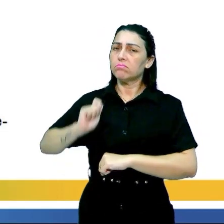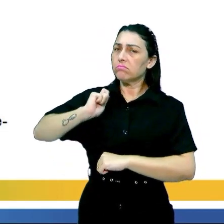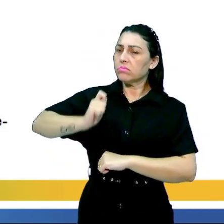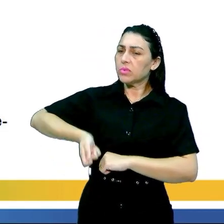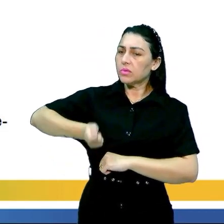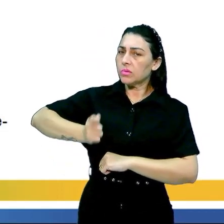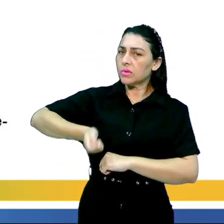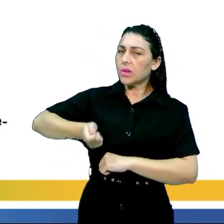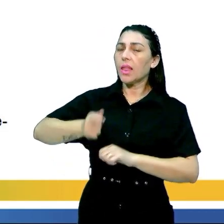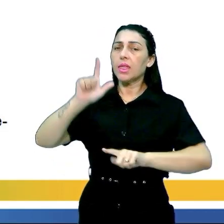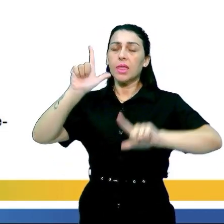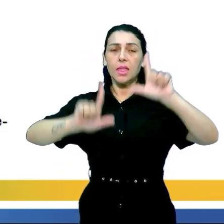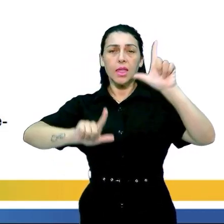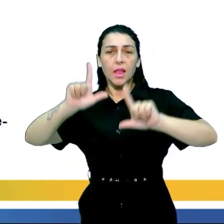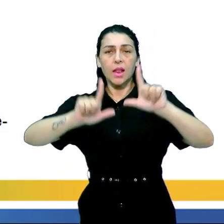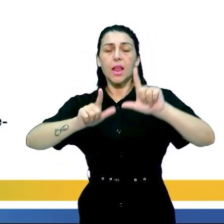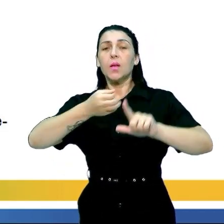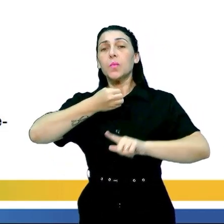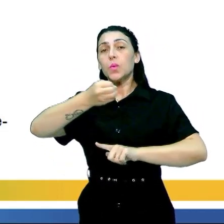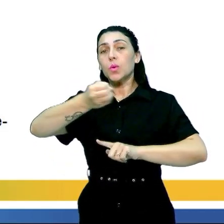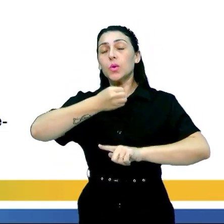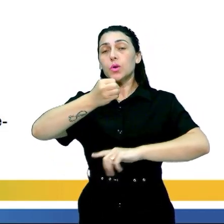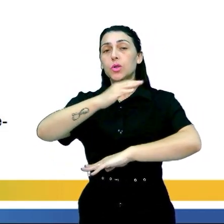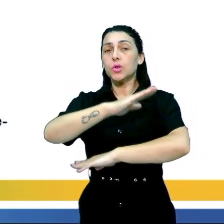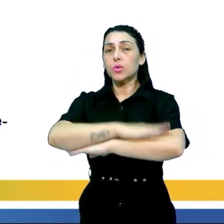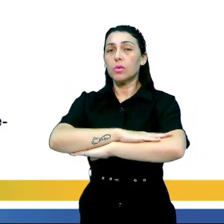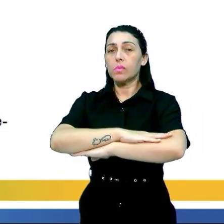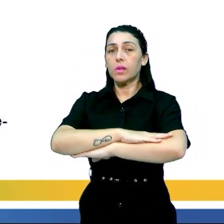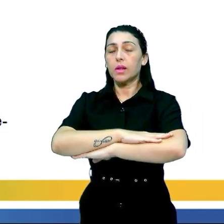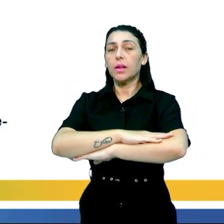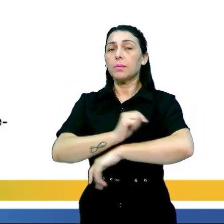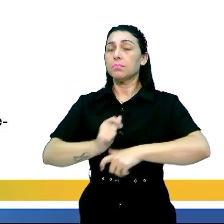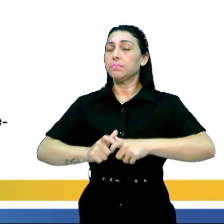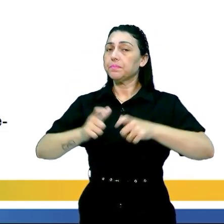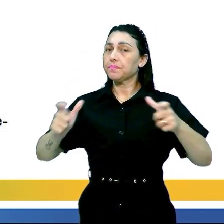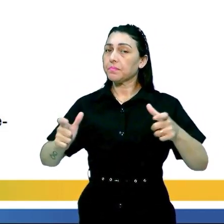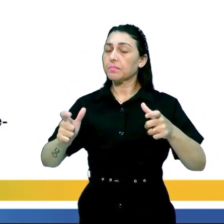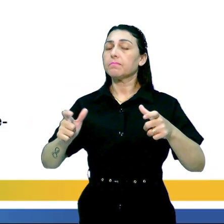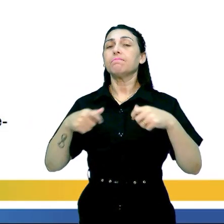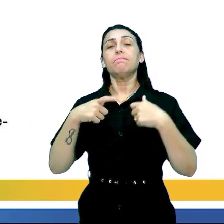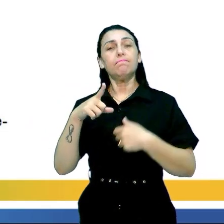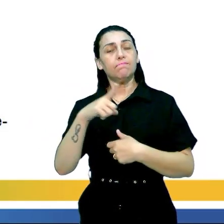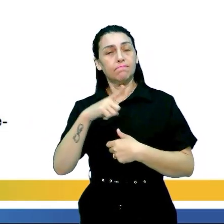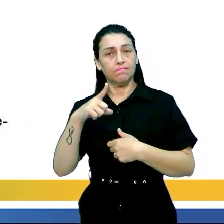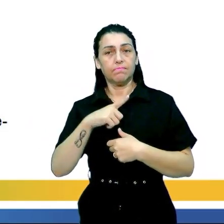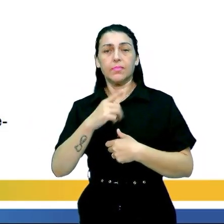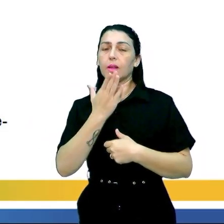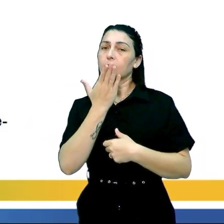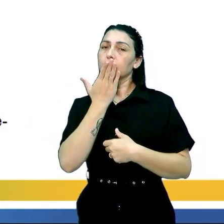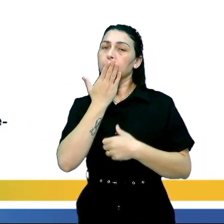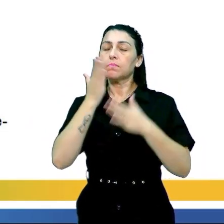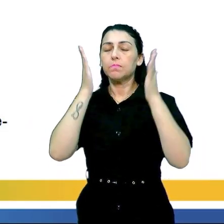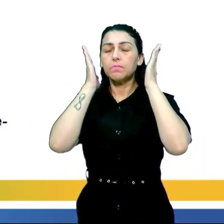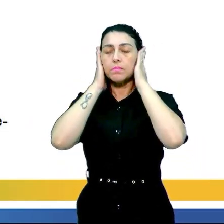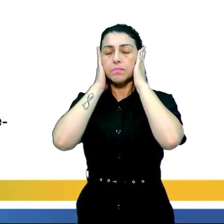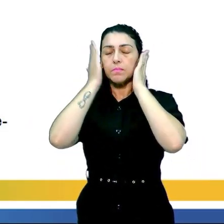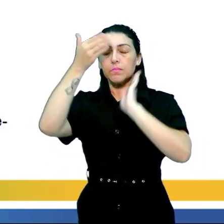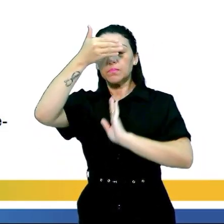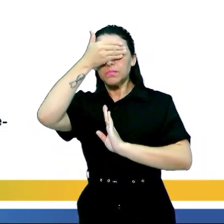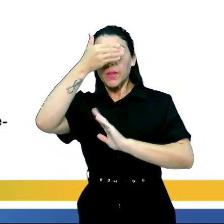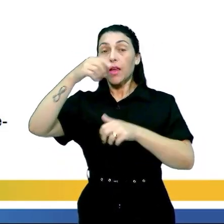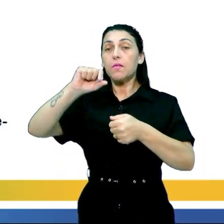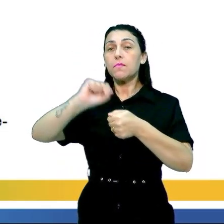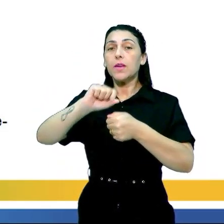ditadores, a televisão e os jornais, em sua maioria, existem aí a censura feita pelo